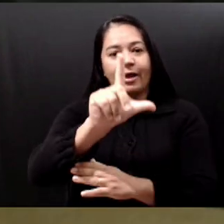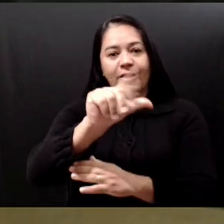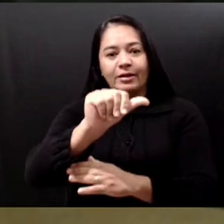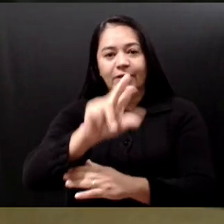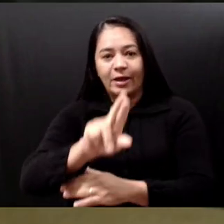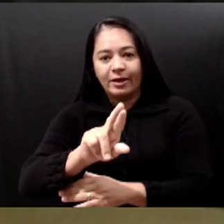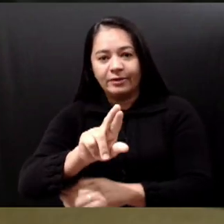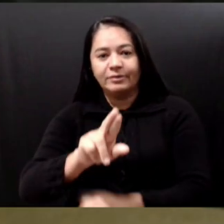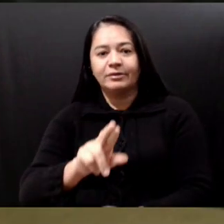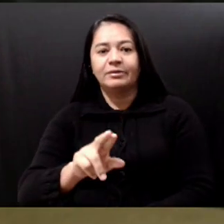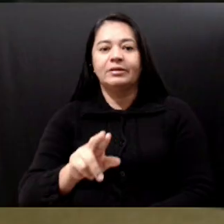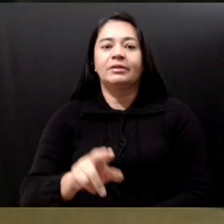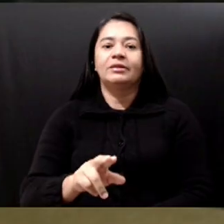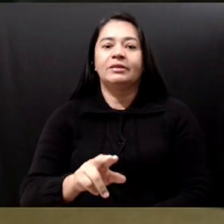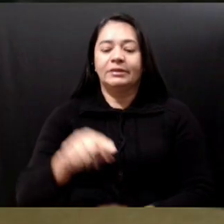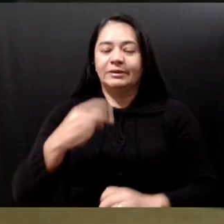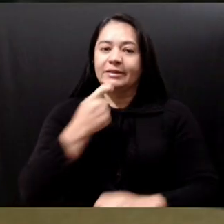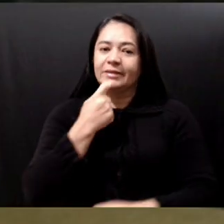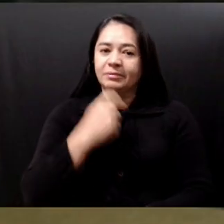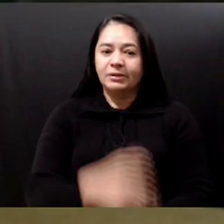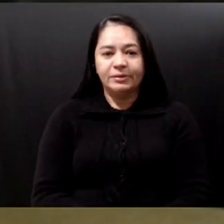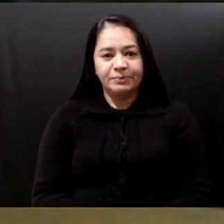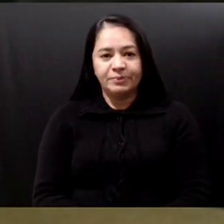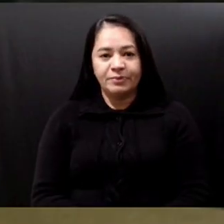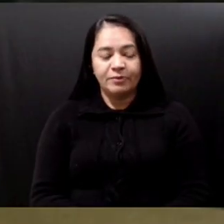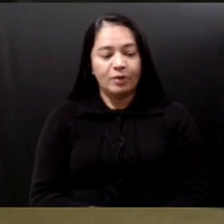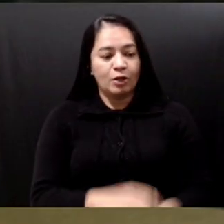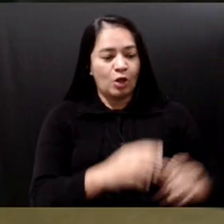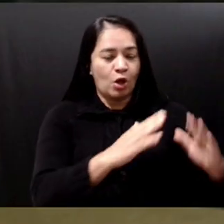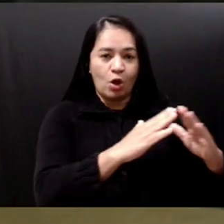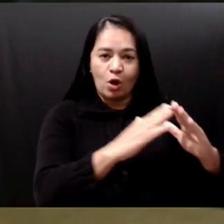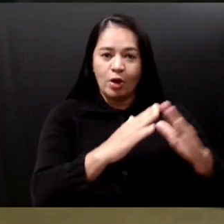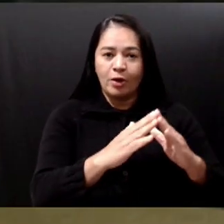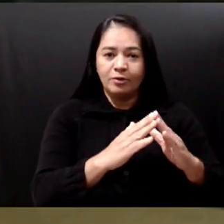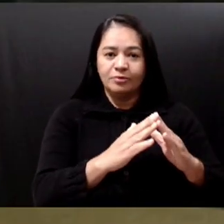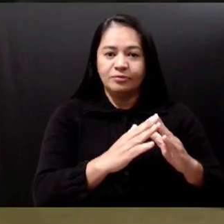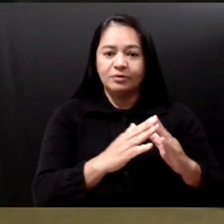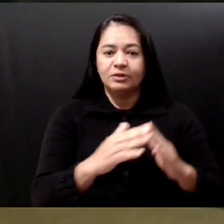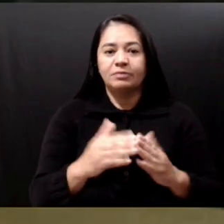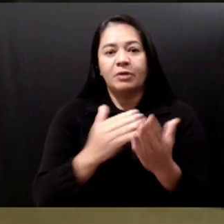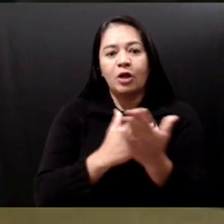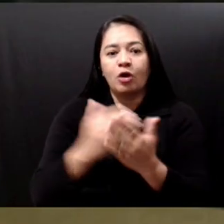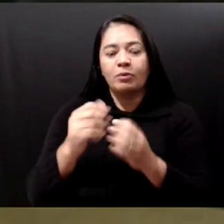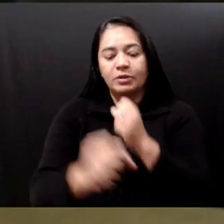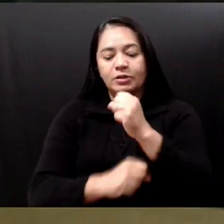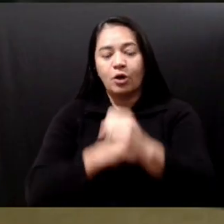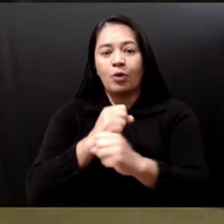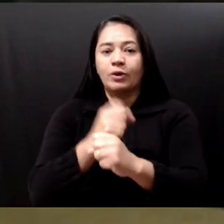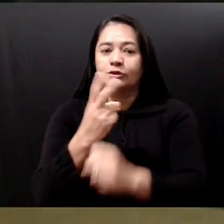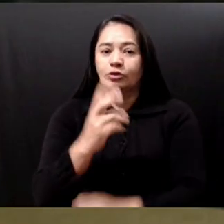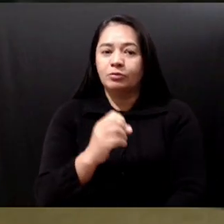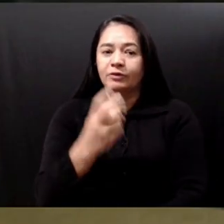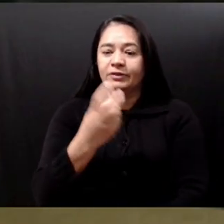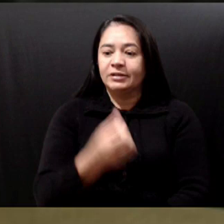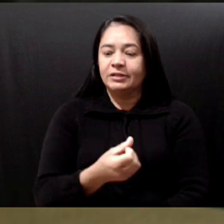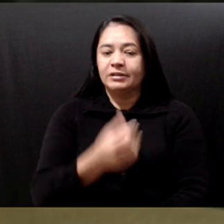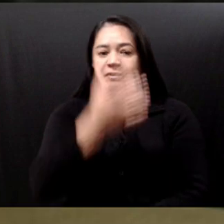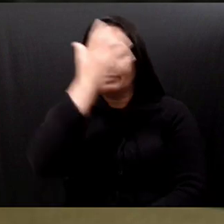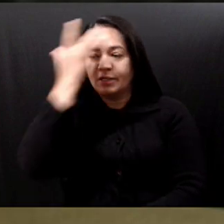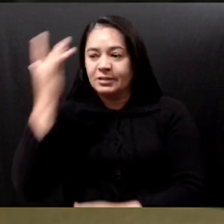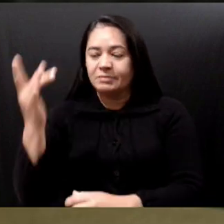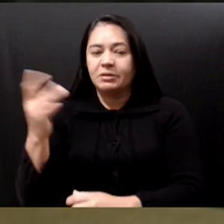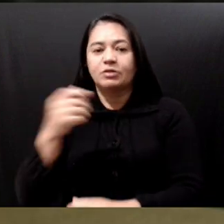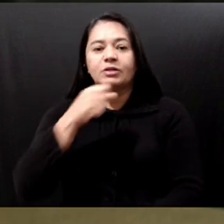em Campinas. As unidades previstas para funcionar no próximo ano vão receber pessoas com mais de 60 anos em situação